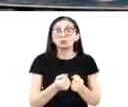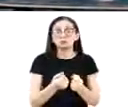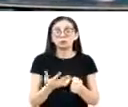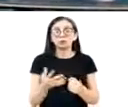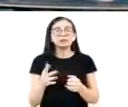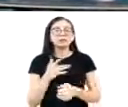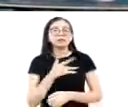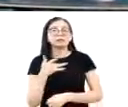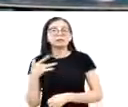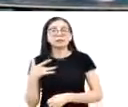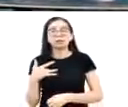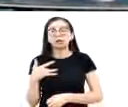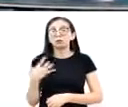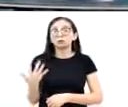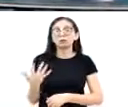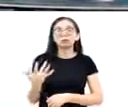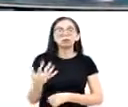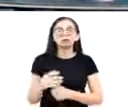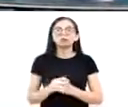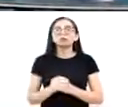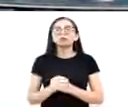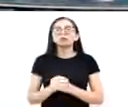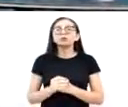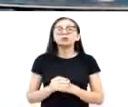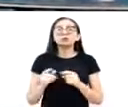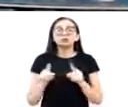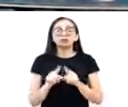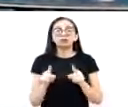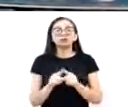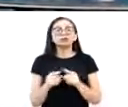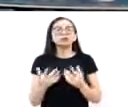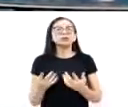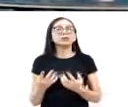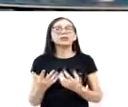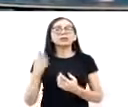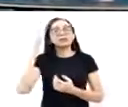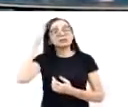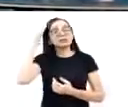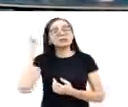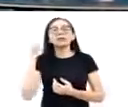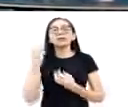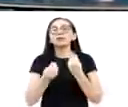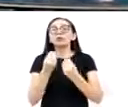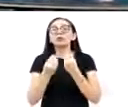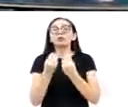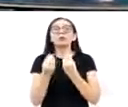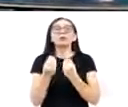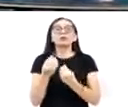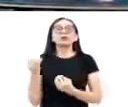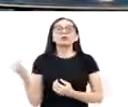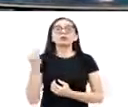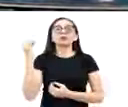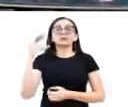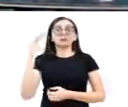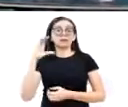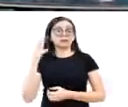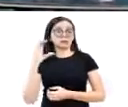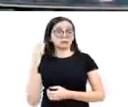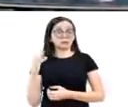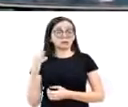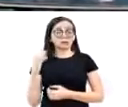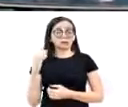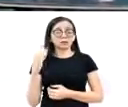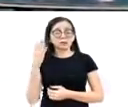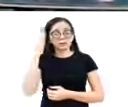para a educação, mas para a saúde, para a infraestrutura, porque a gente sabe como foi importante a ciência no momento de